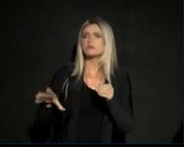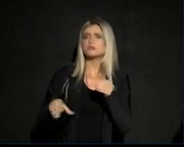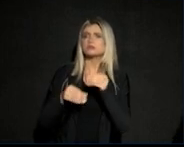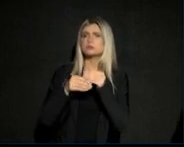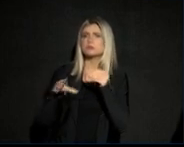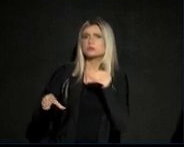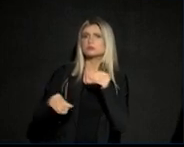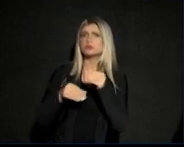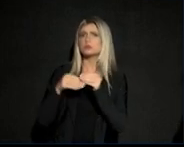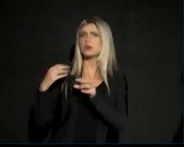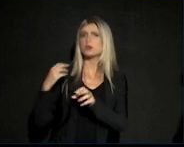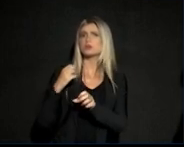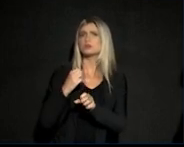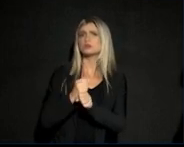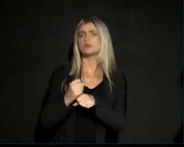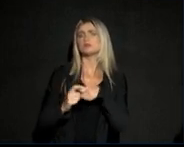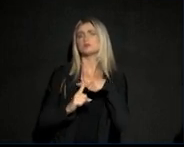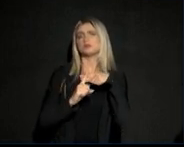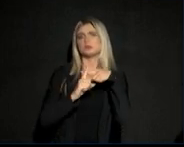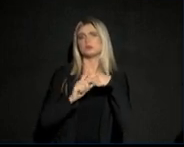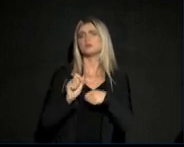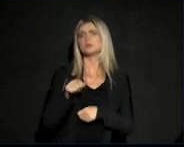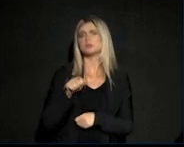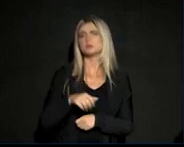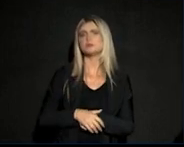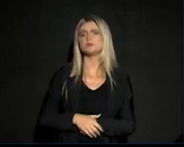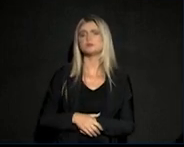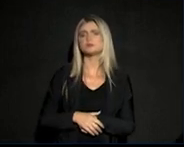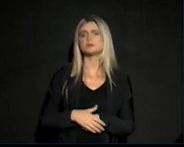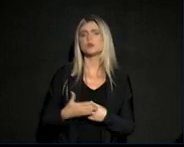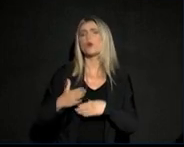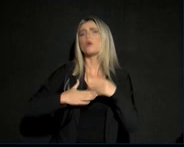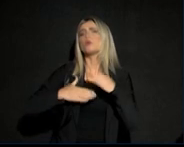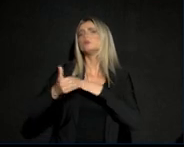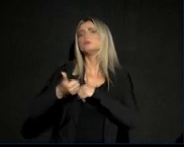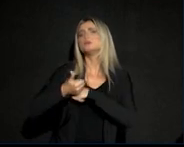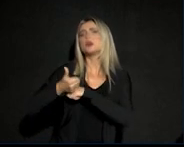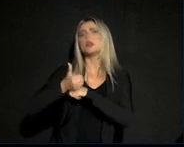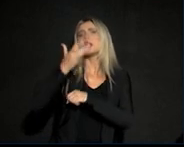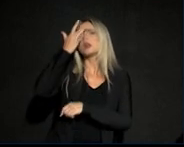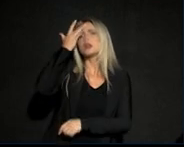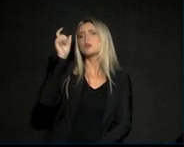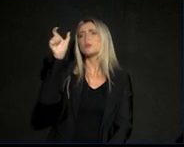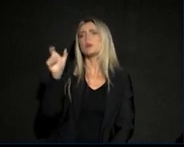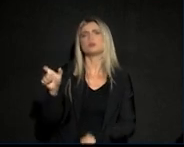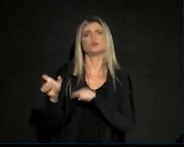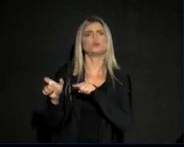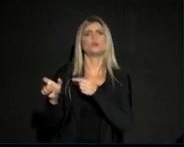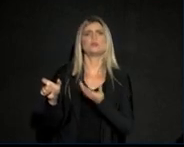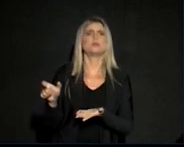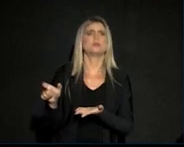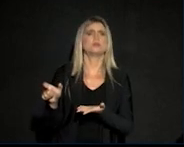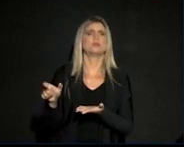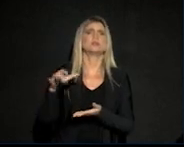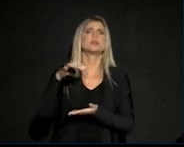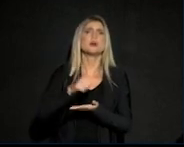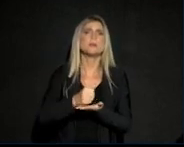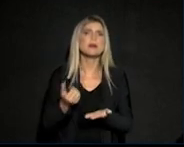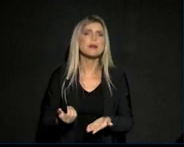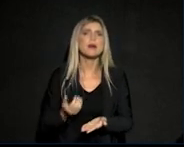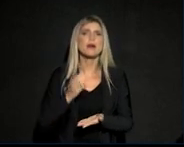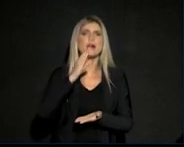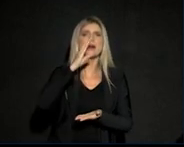resultado né então o Paulo me ensinou muito isso Qual é o talento daquela pessoa não adianta você colocar o Neymar para jogar violino